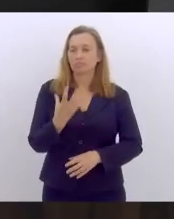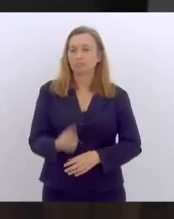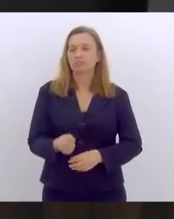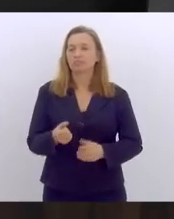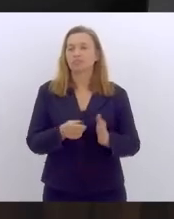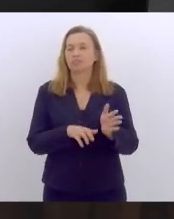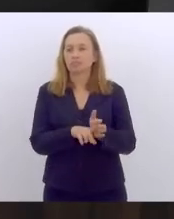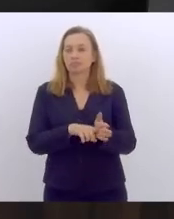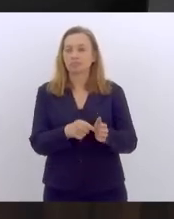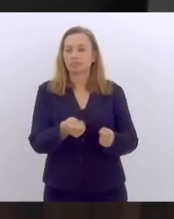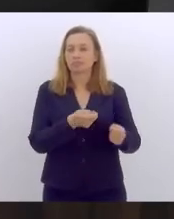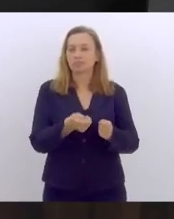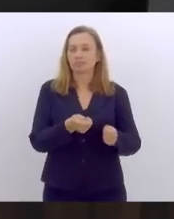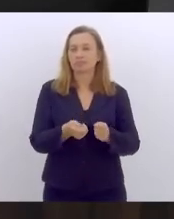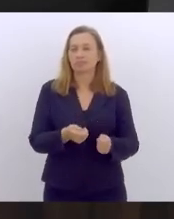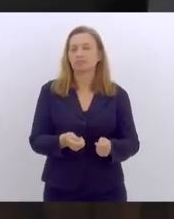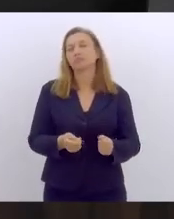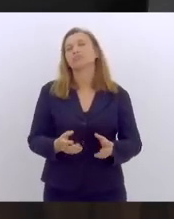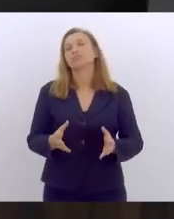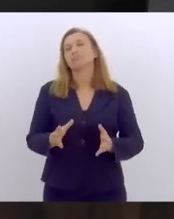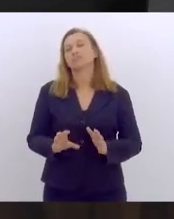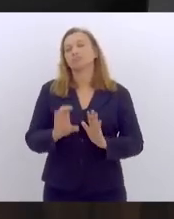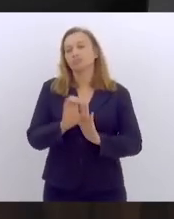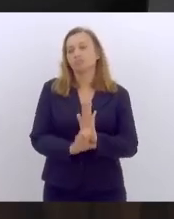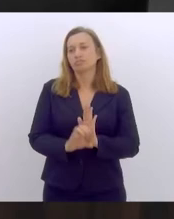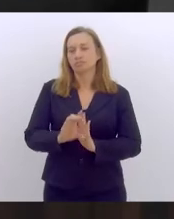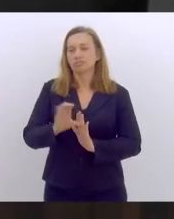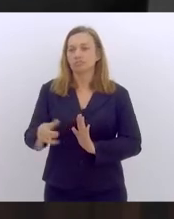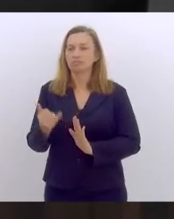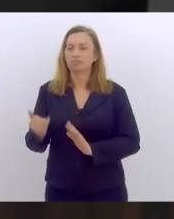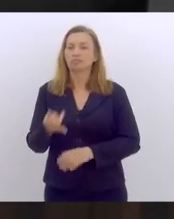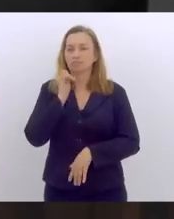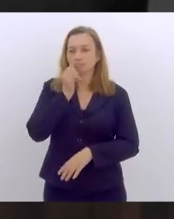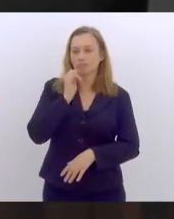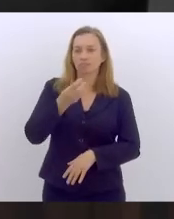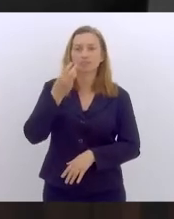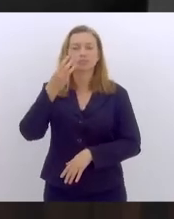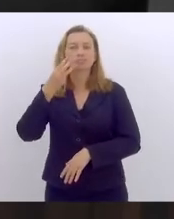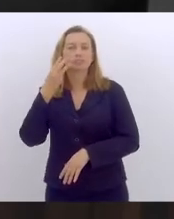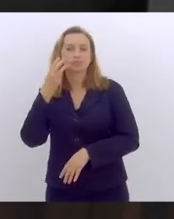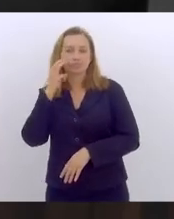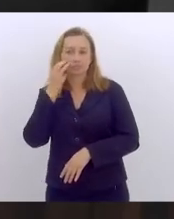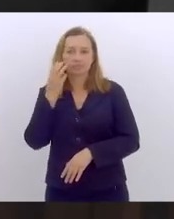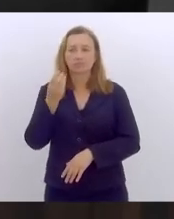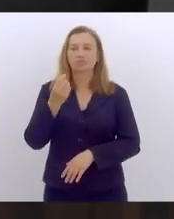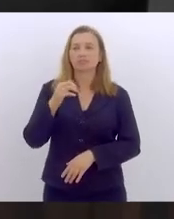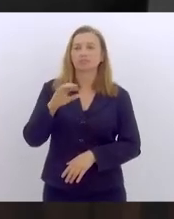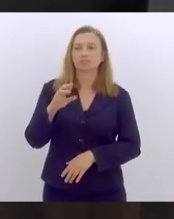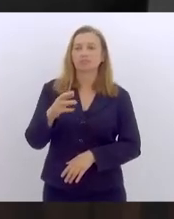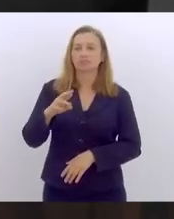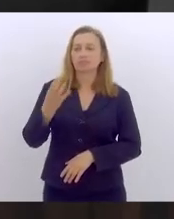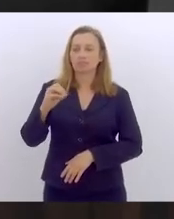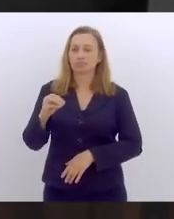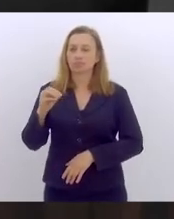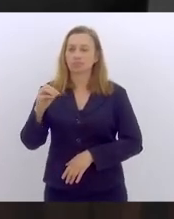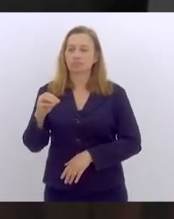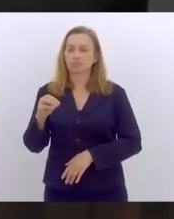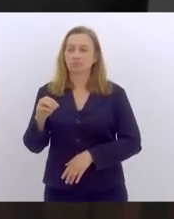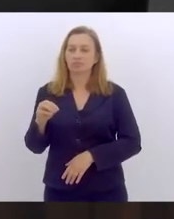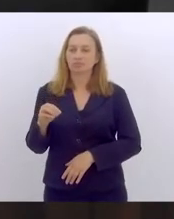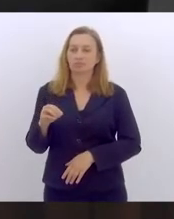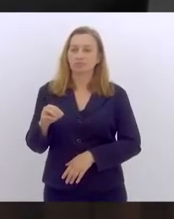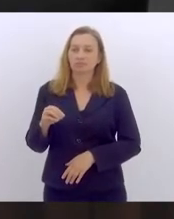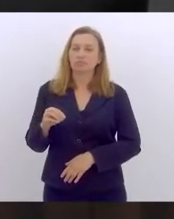Controle, favorável com as emendas da CCJ. Relatores, Valdeque Carneiro, relator vencido, Marcelo Cabeleireiro, Coronel Salema e Eliomar